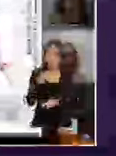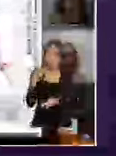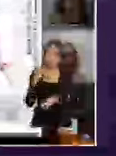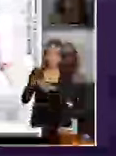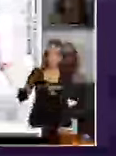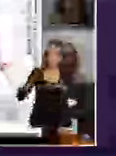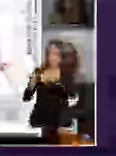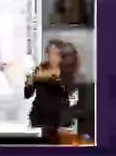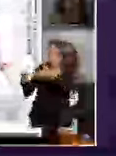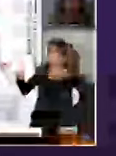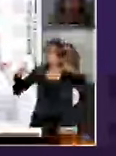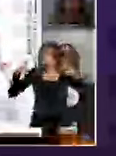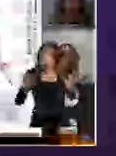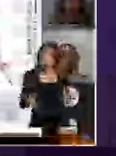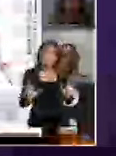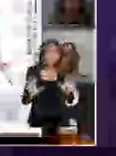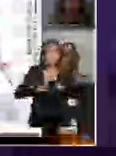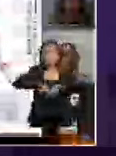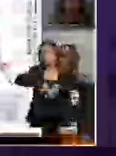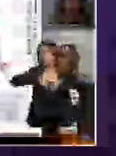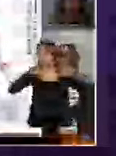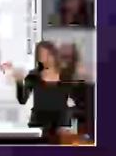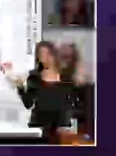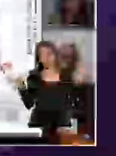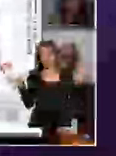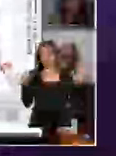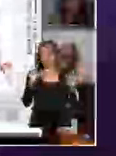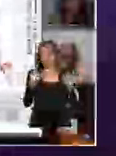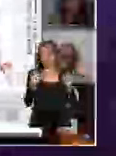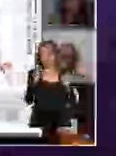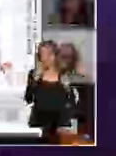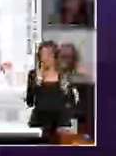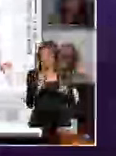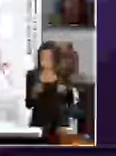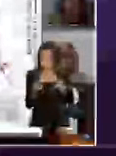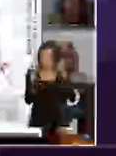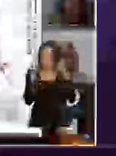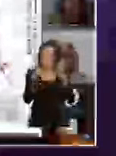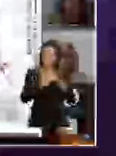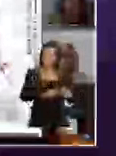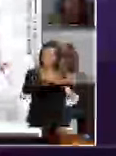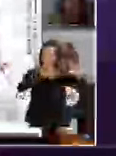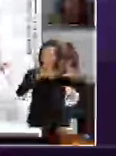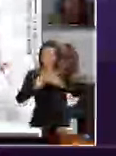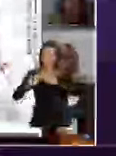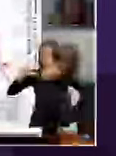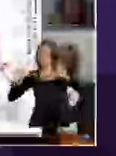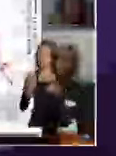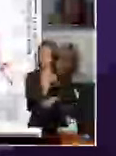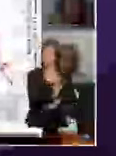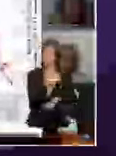na transição da pandemia. O que claramente se observa, até corroborado pelos gráficos do próprio SVS, é